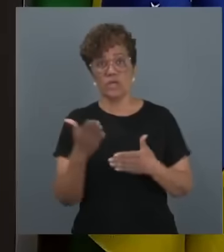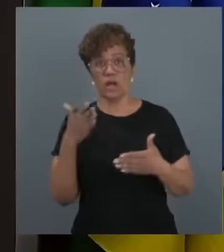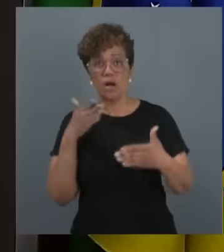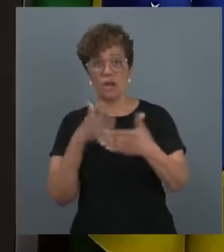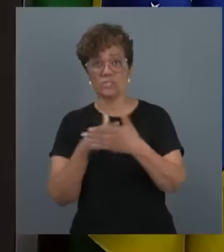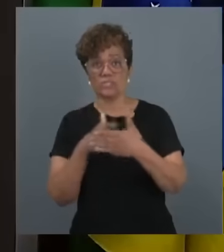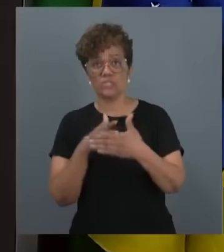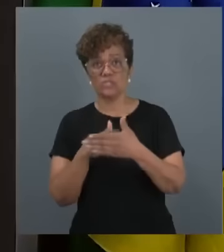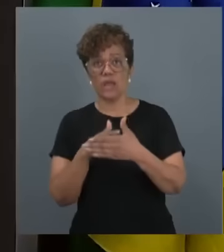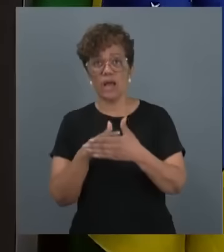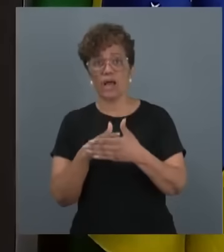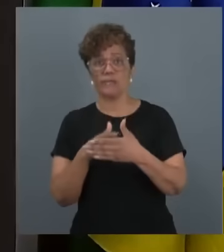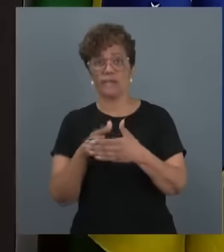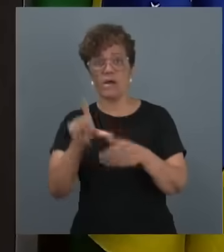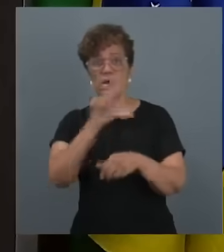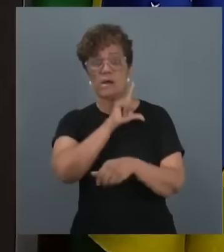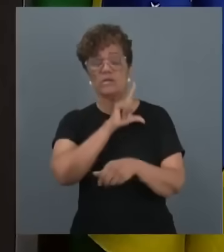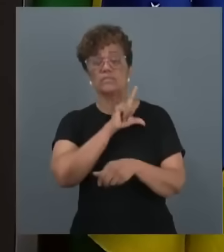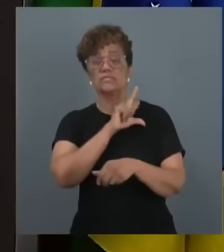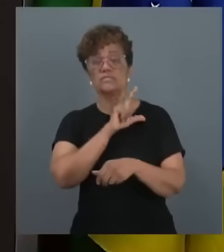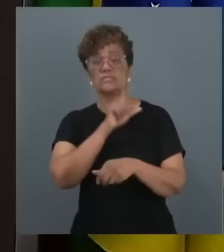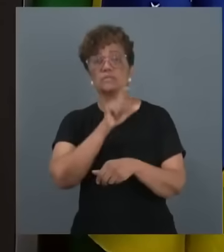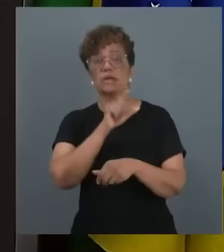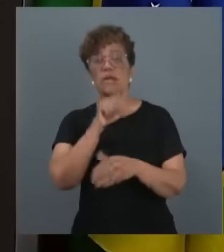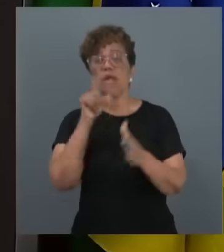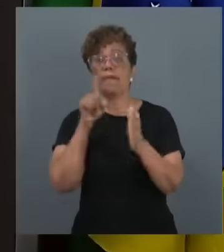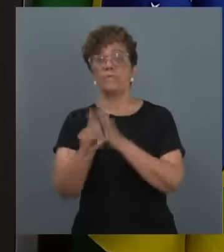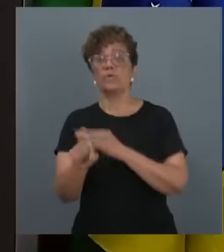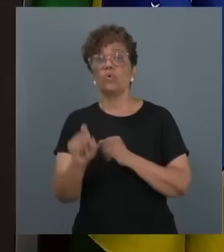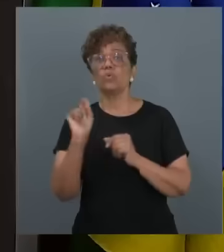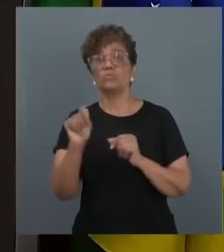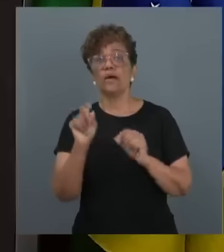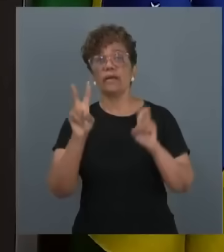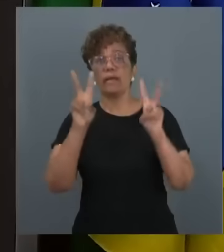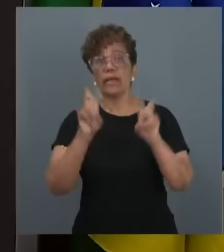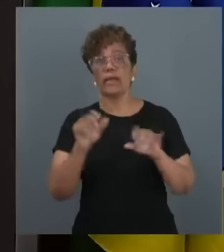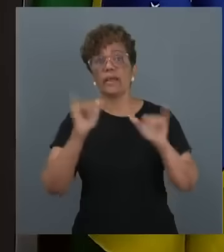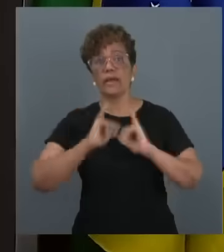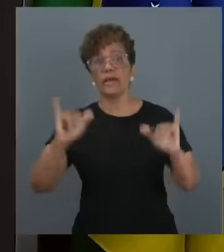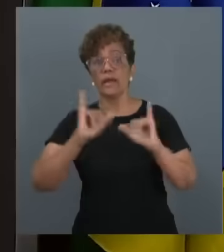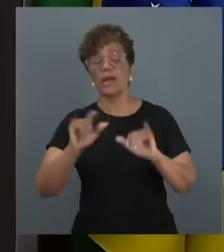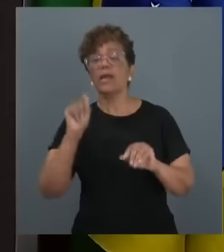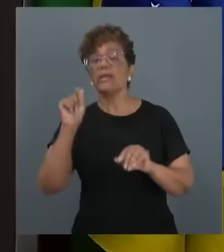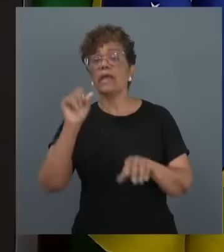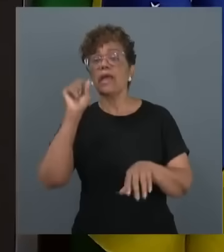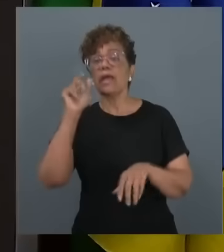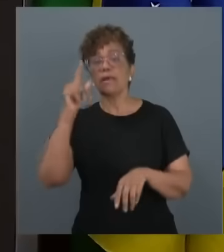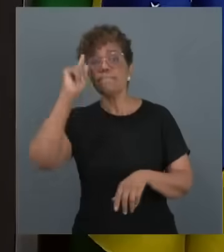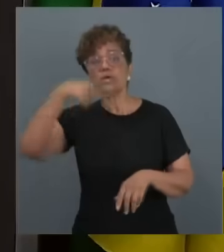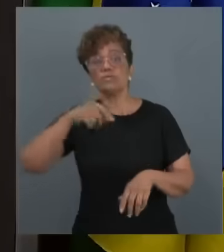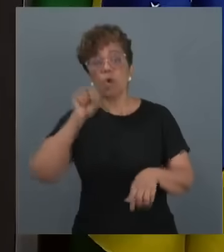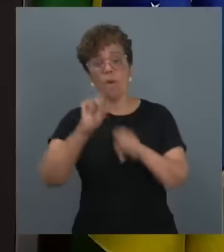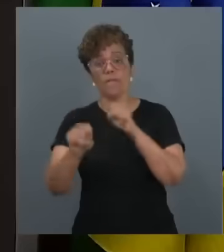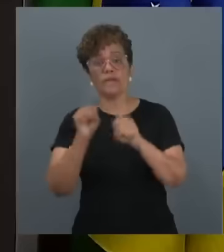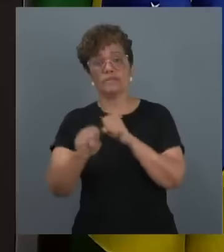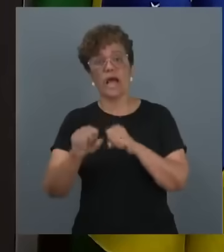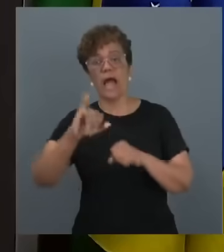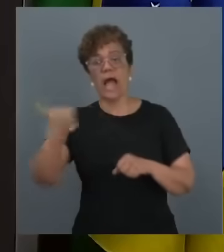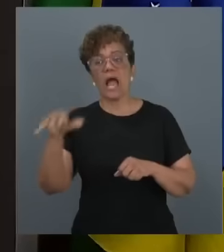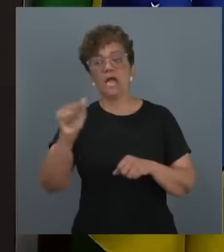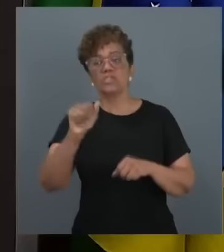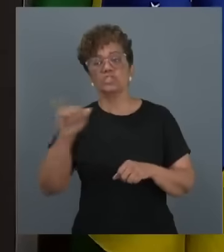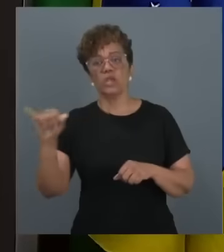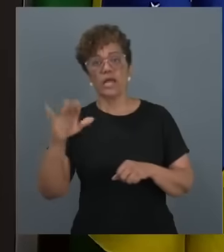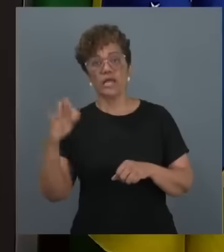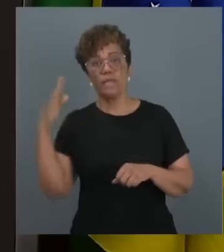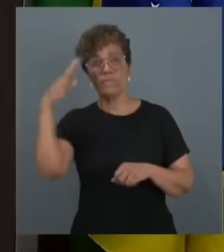Mandou Matar Jair Bolsonaro, lembra? Na época da campanha, censura prévia, escancarada, vergonhosa, e agora fazem